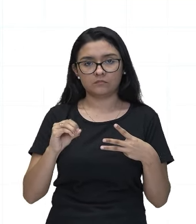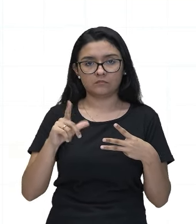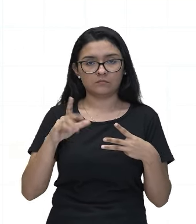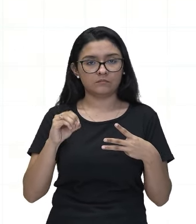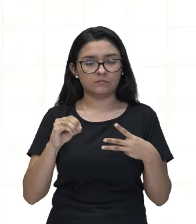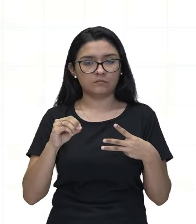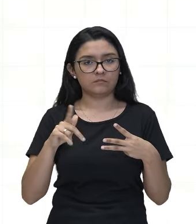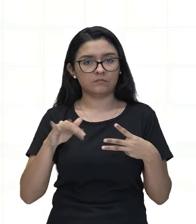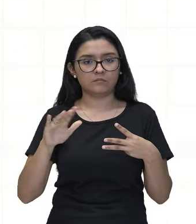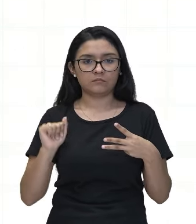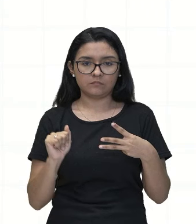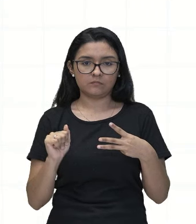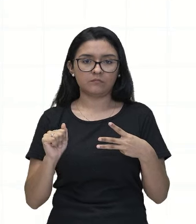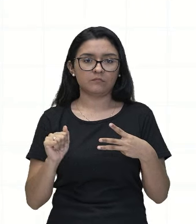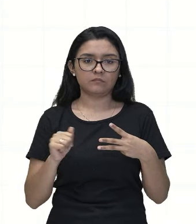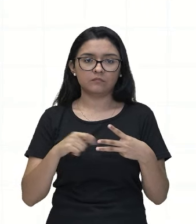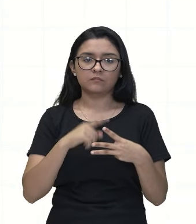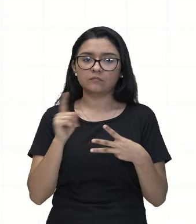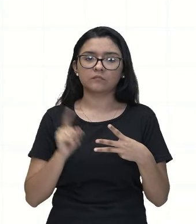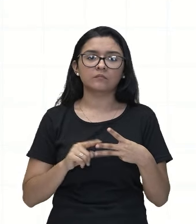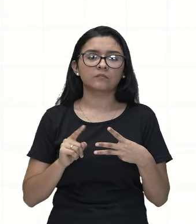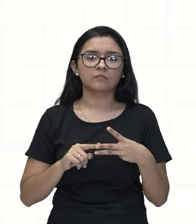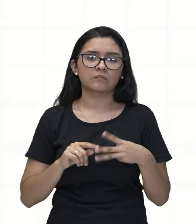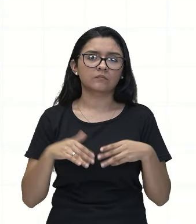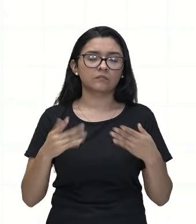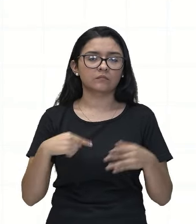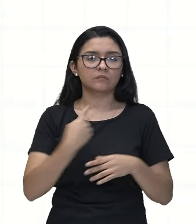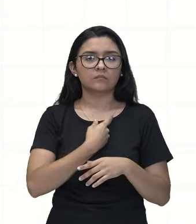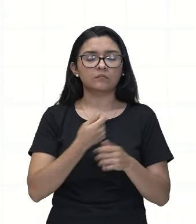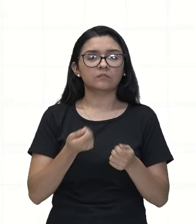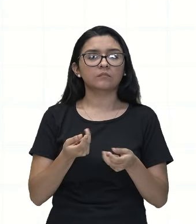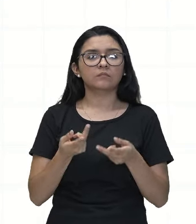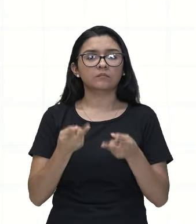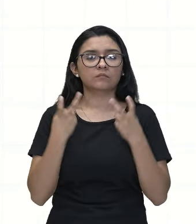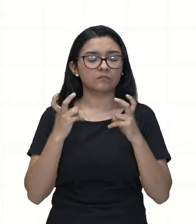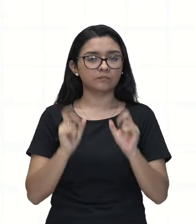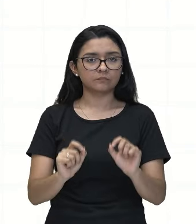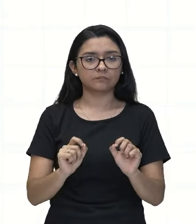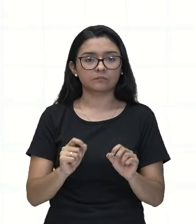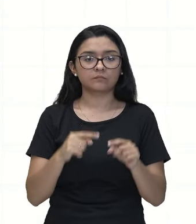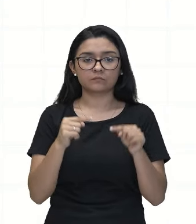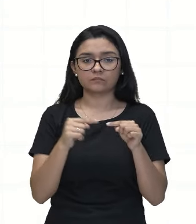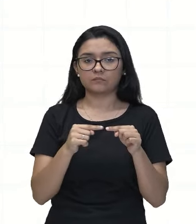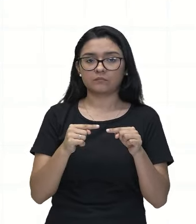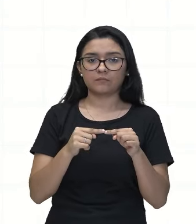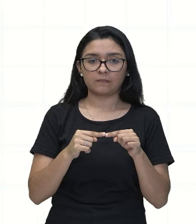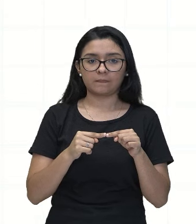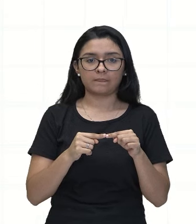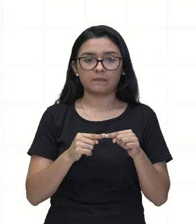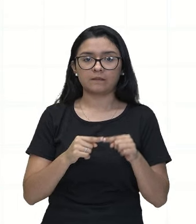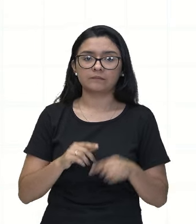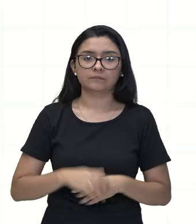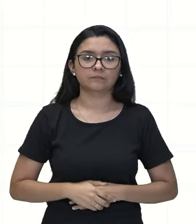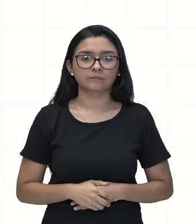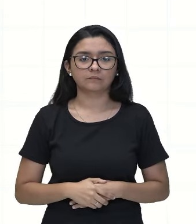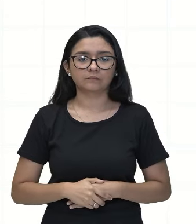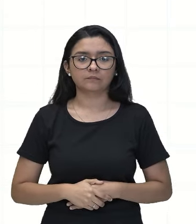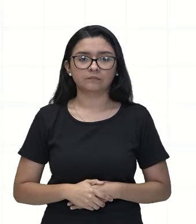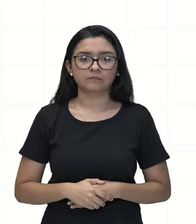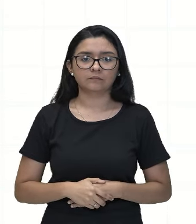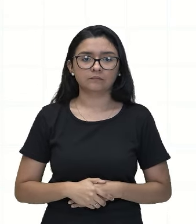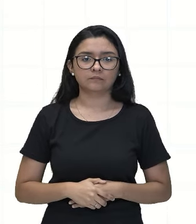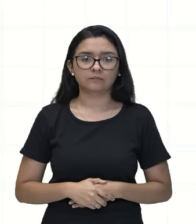com o núcleo do sujeito então a gente pode observar que essa concordância ideológica ela tem a ver com